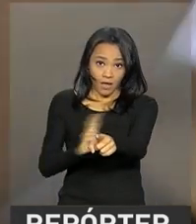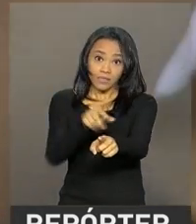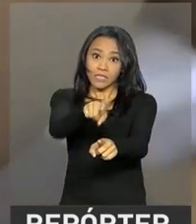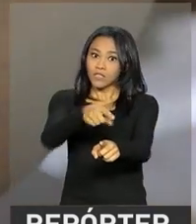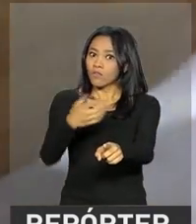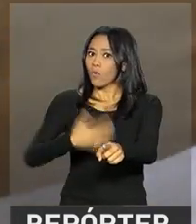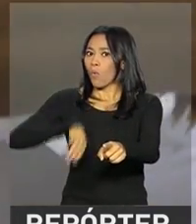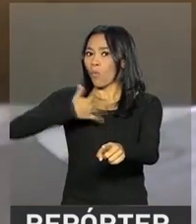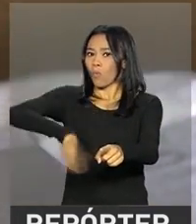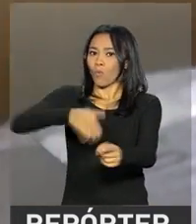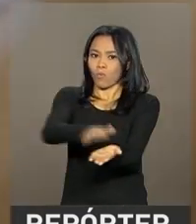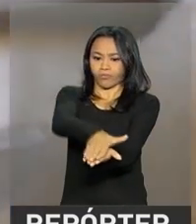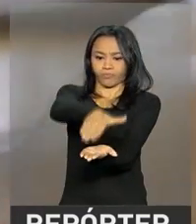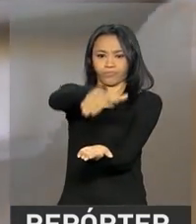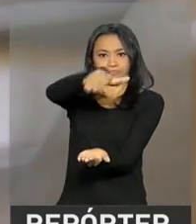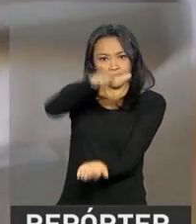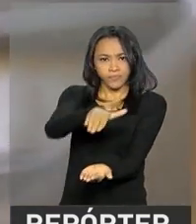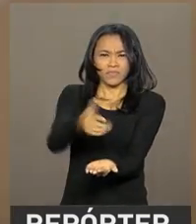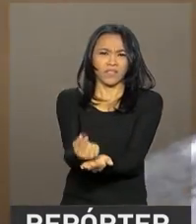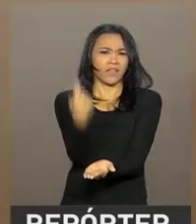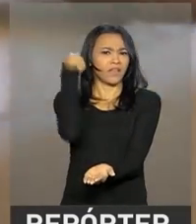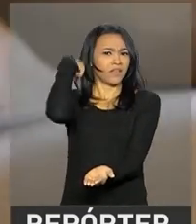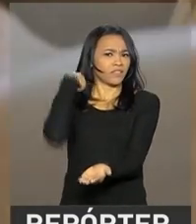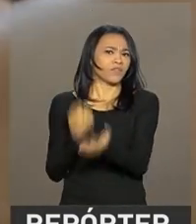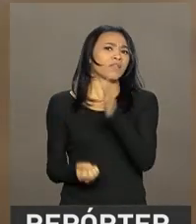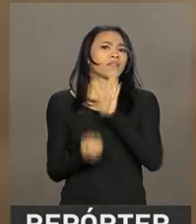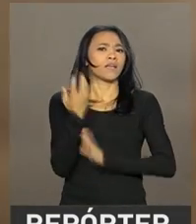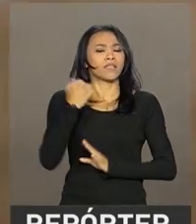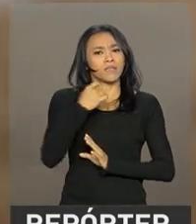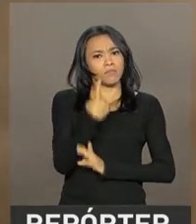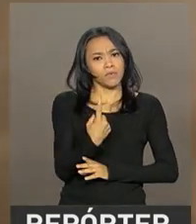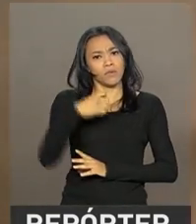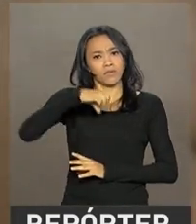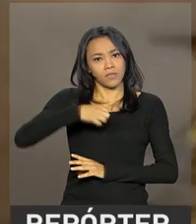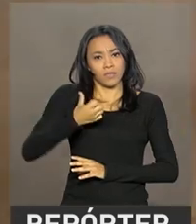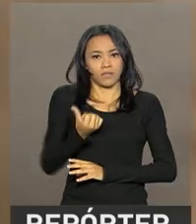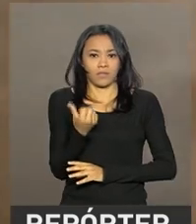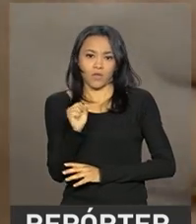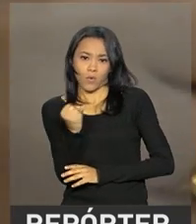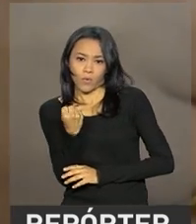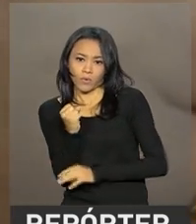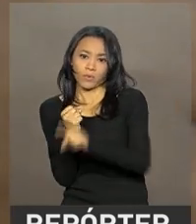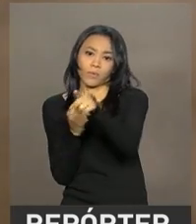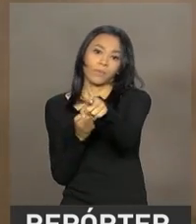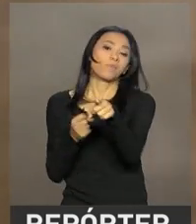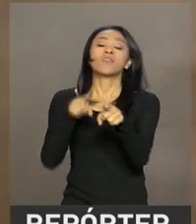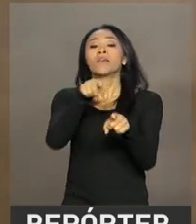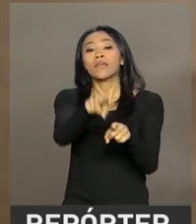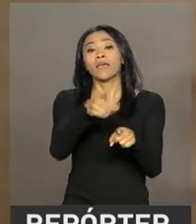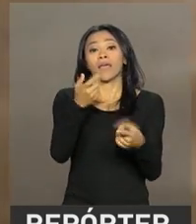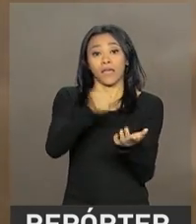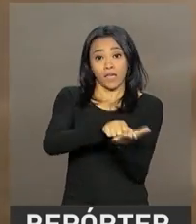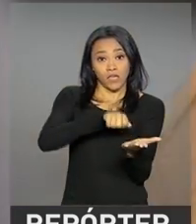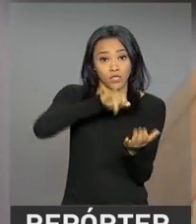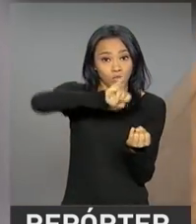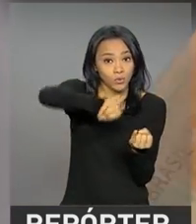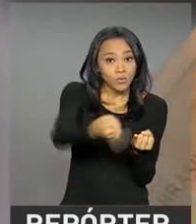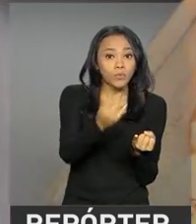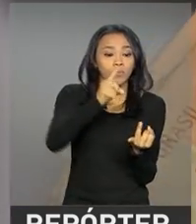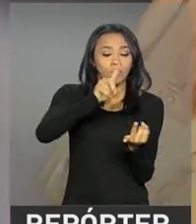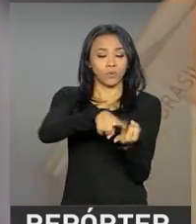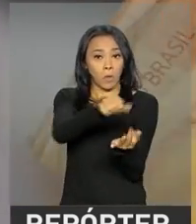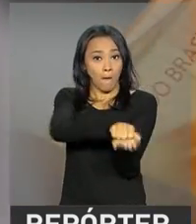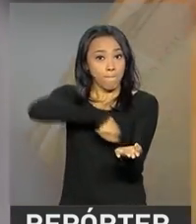que a instituição foi criada em 1968 a cifra que inclui tributos devidos juros e multas